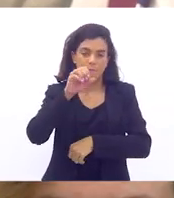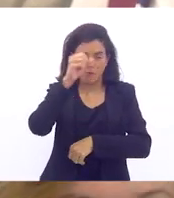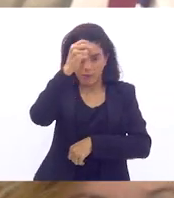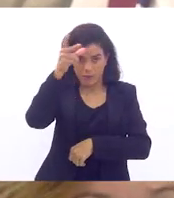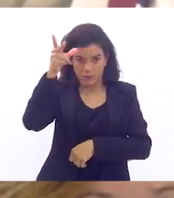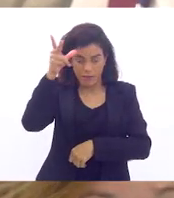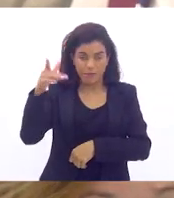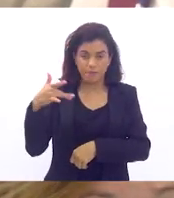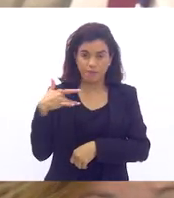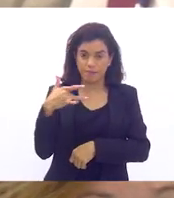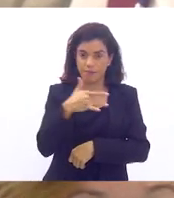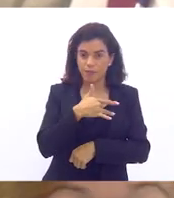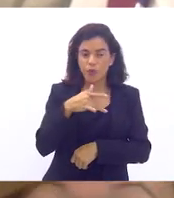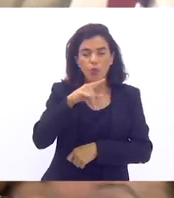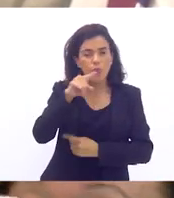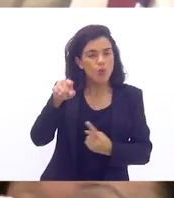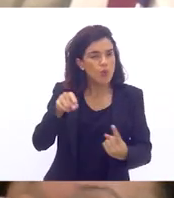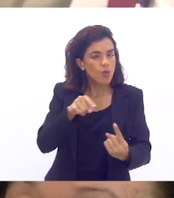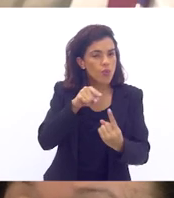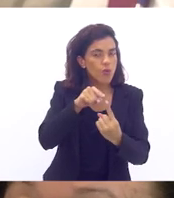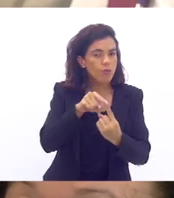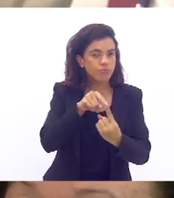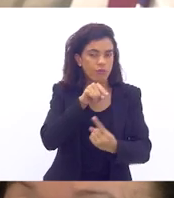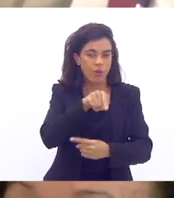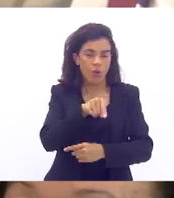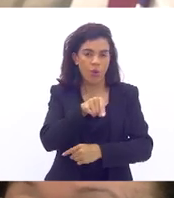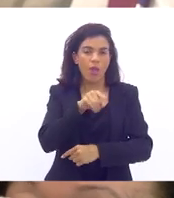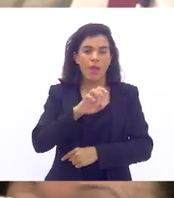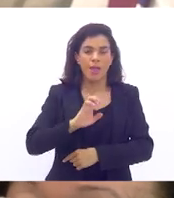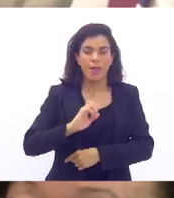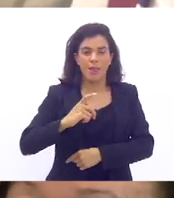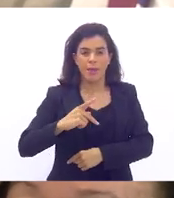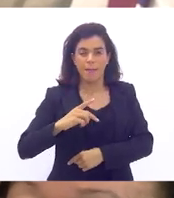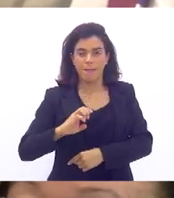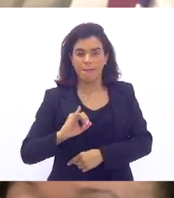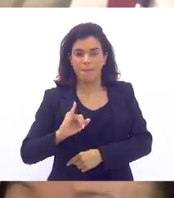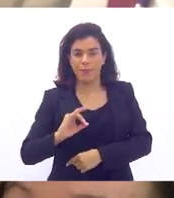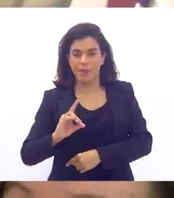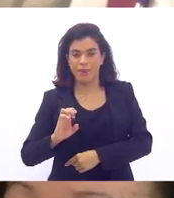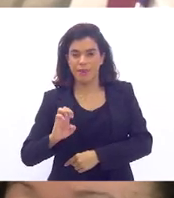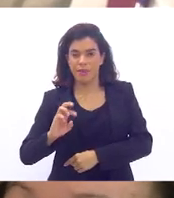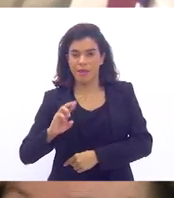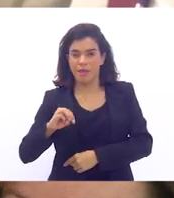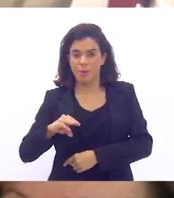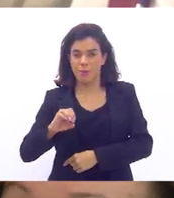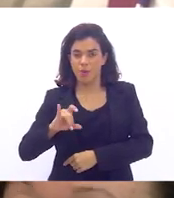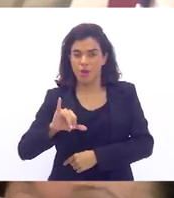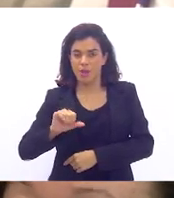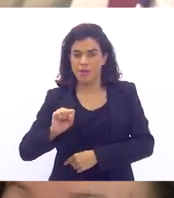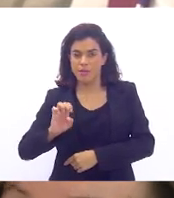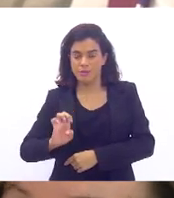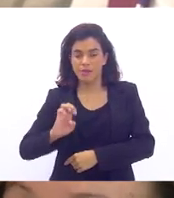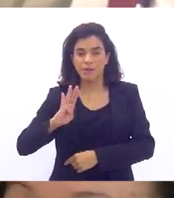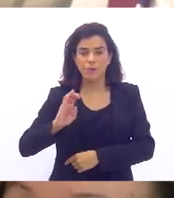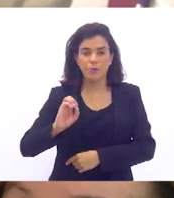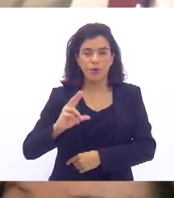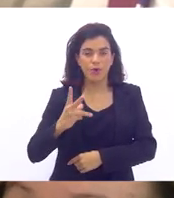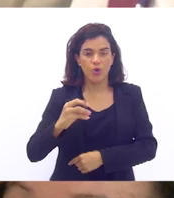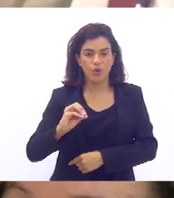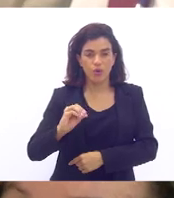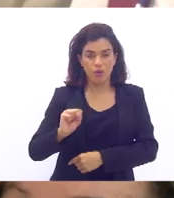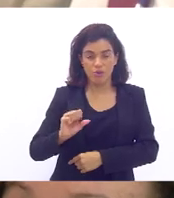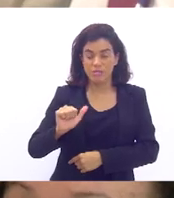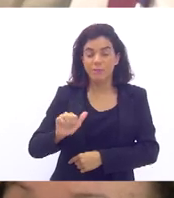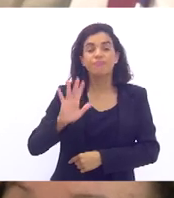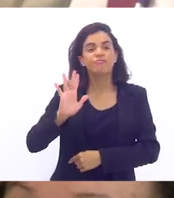só visando a epidermólise bolhosa como outras doenças raras isso foi feito